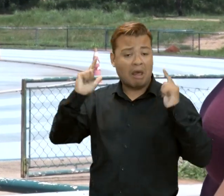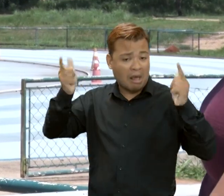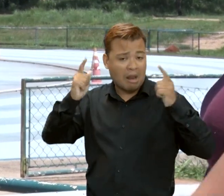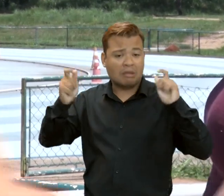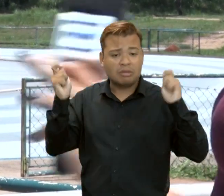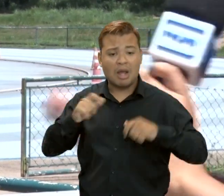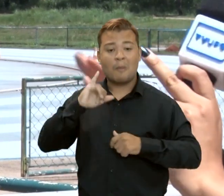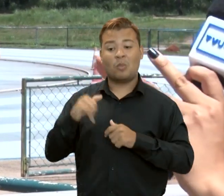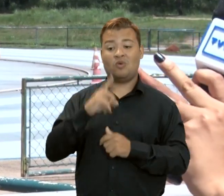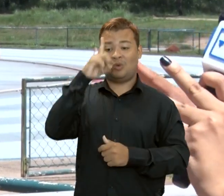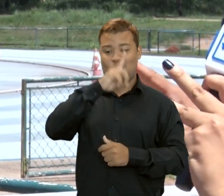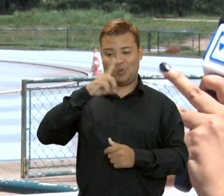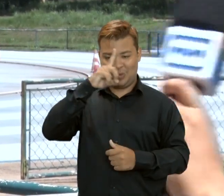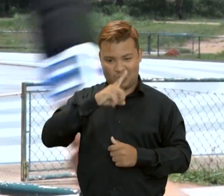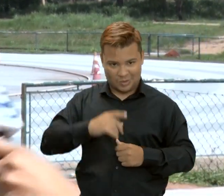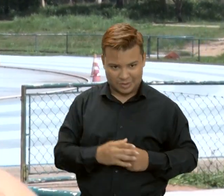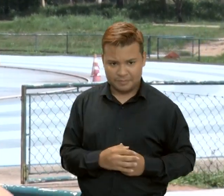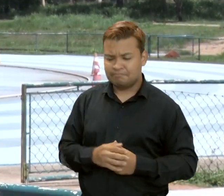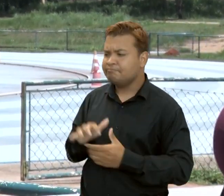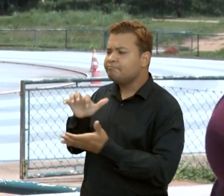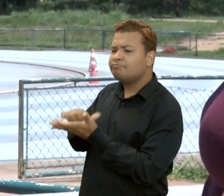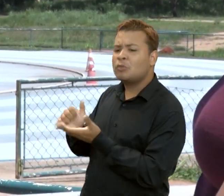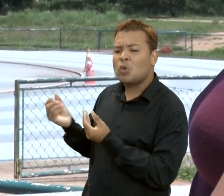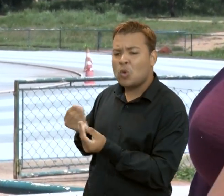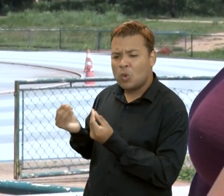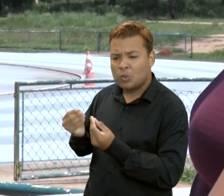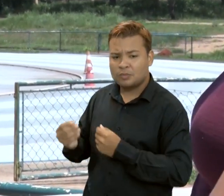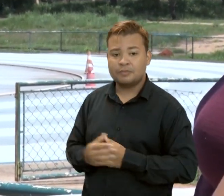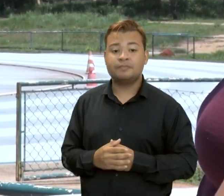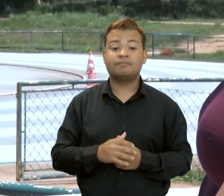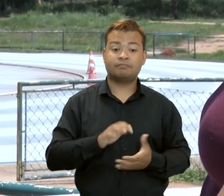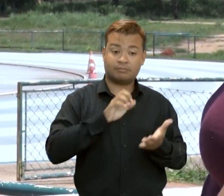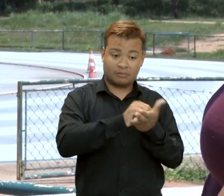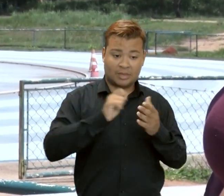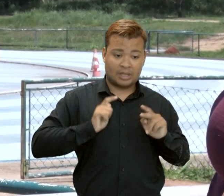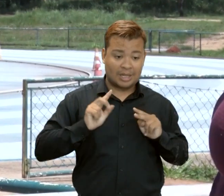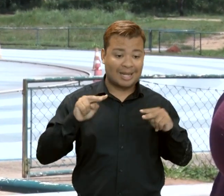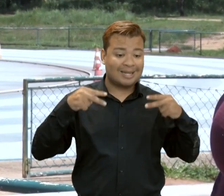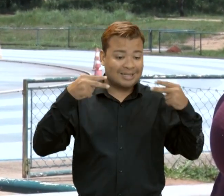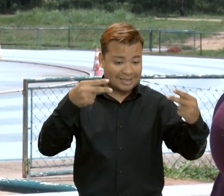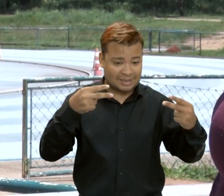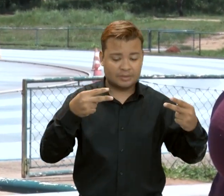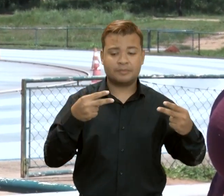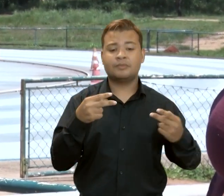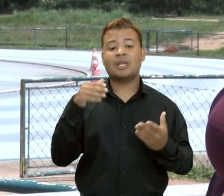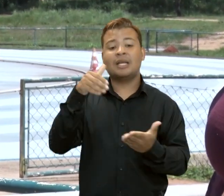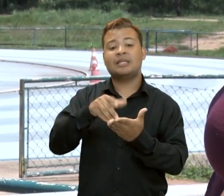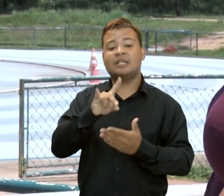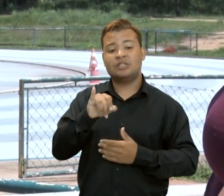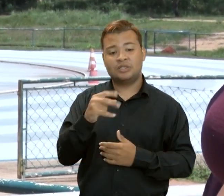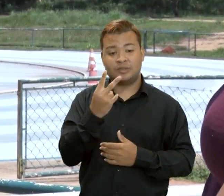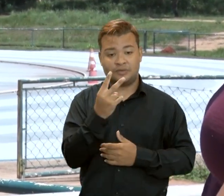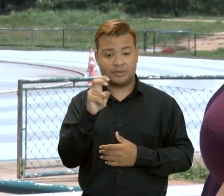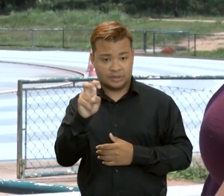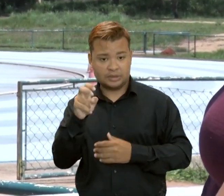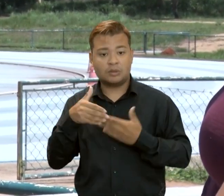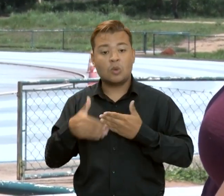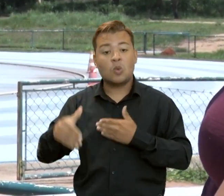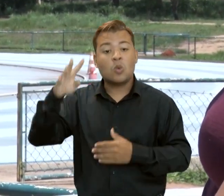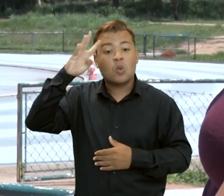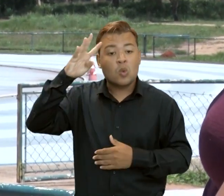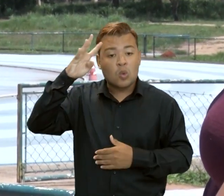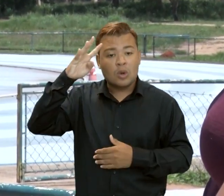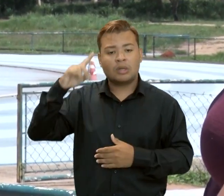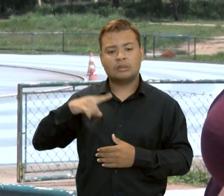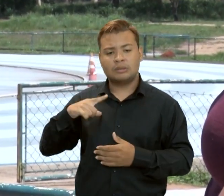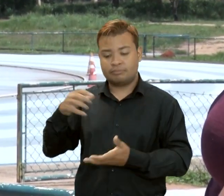o domingão como que a gente se inscreve então inscrição através do link até o dia 25 próxima quarta-feira retirada dos